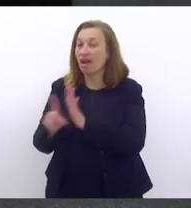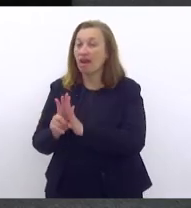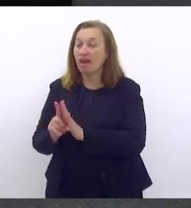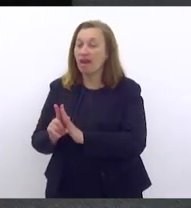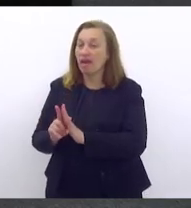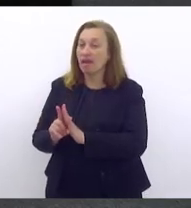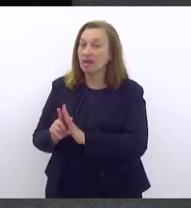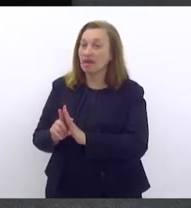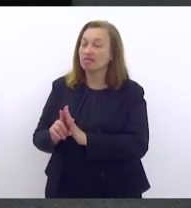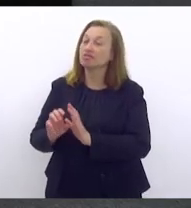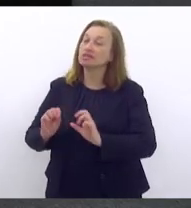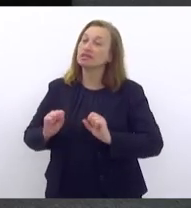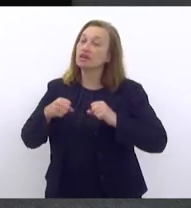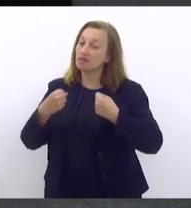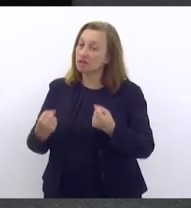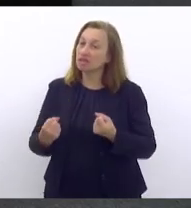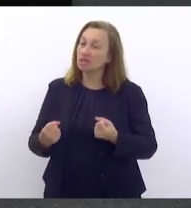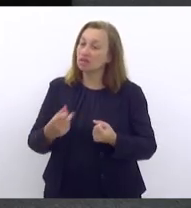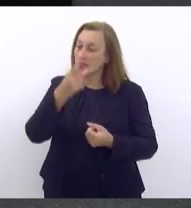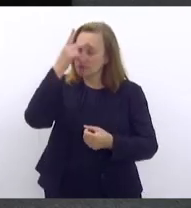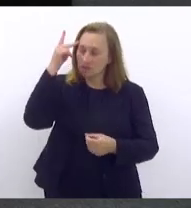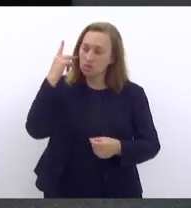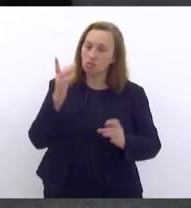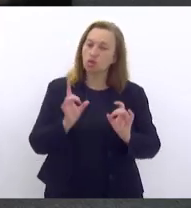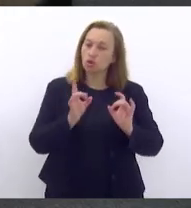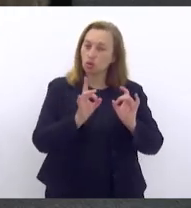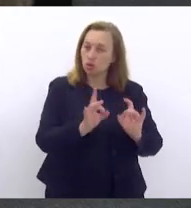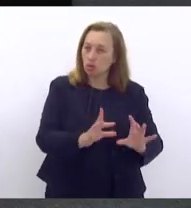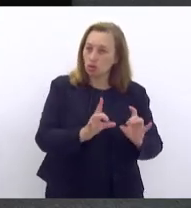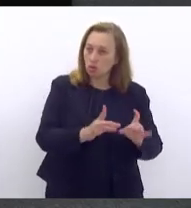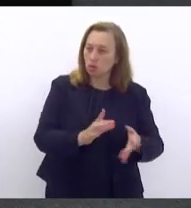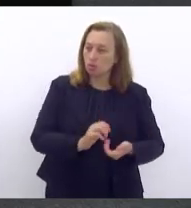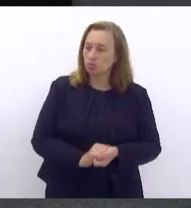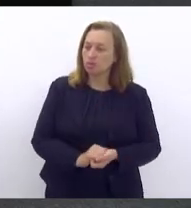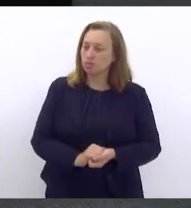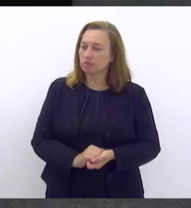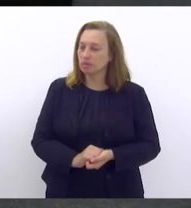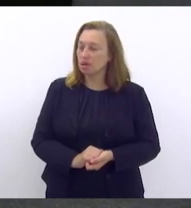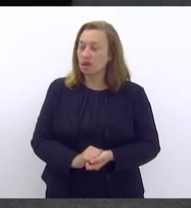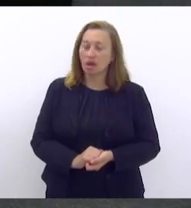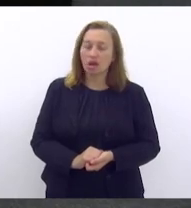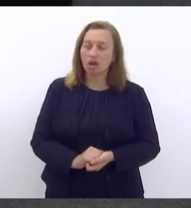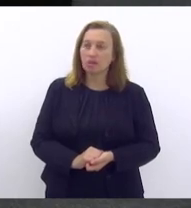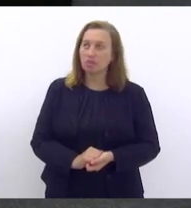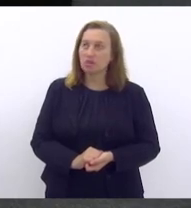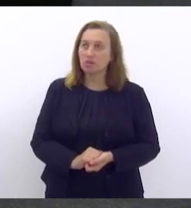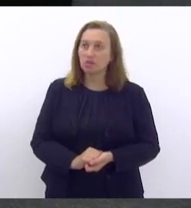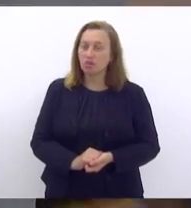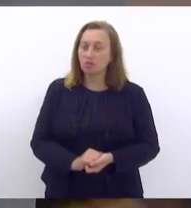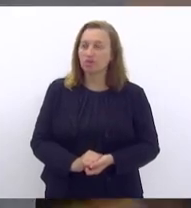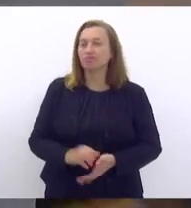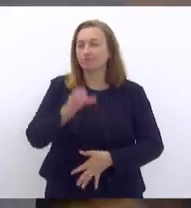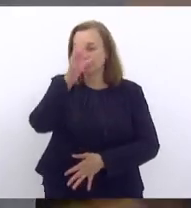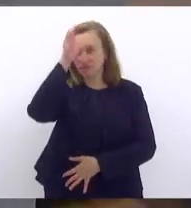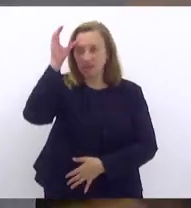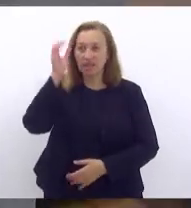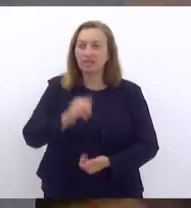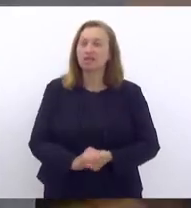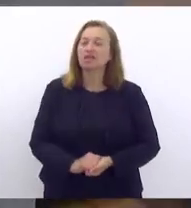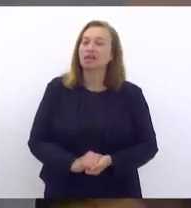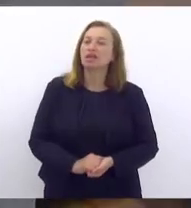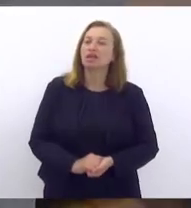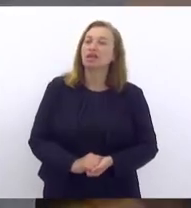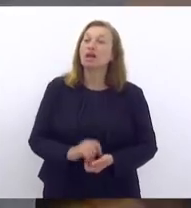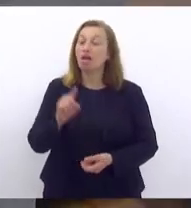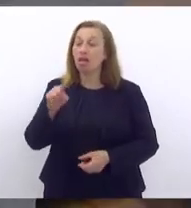do consumidor. Não é a primeira, deputado Luiz Paulo, e não será a última. Essa é especialmente